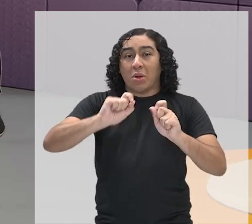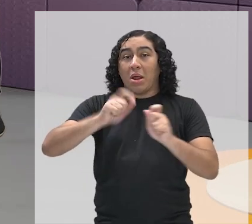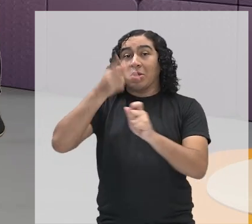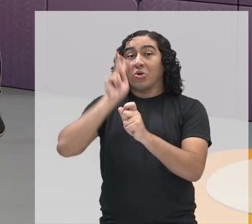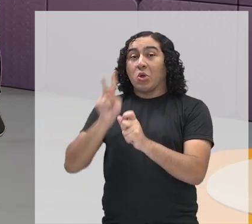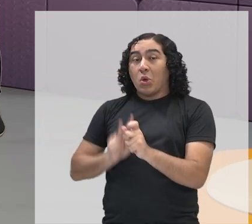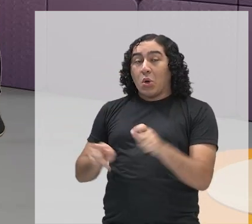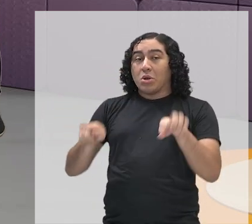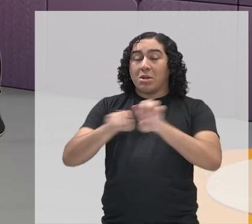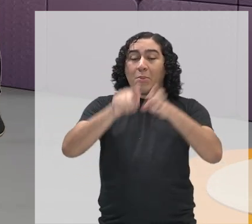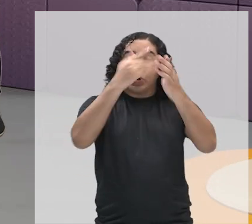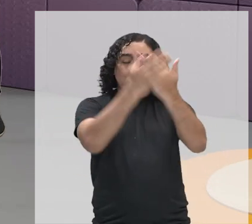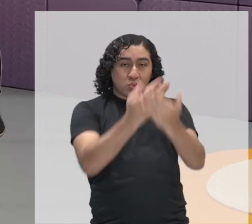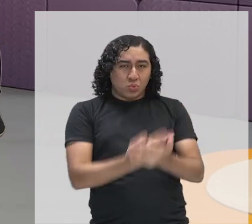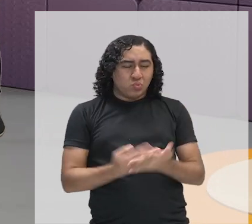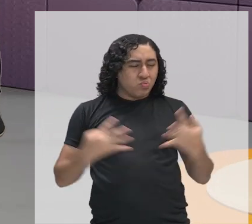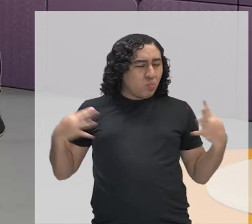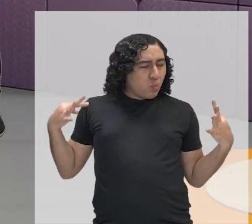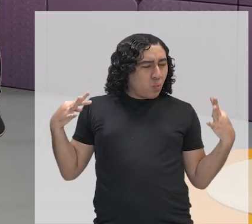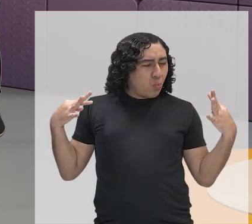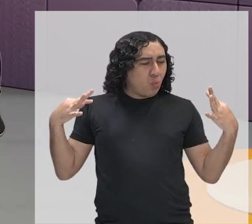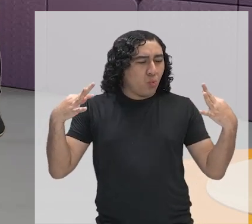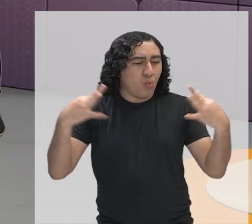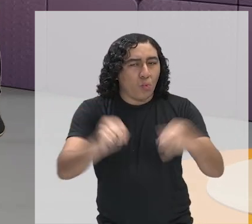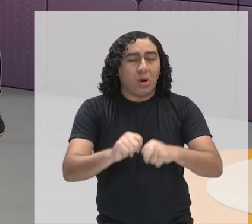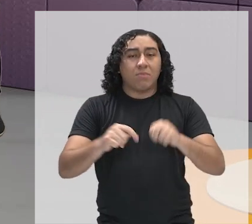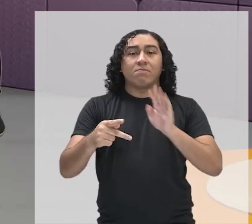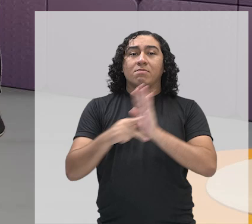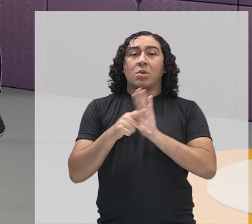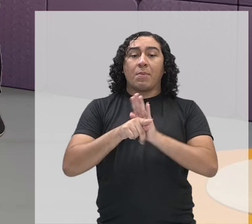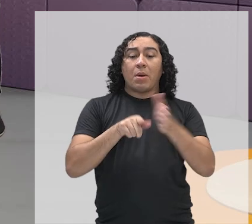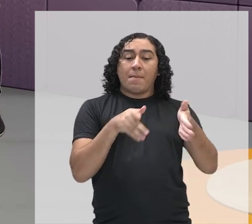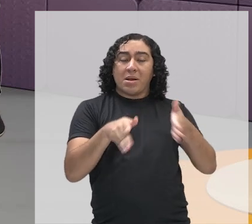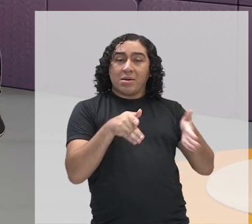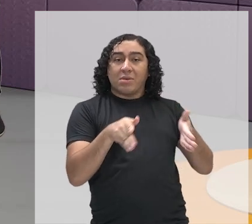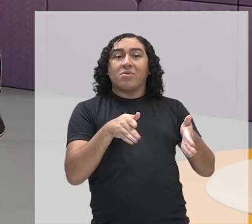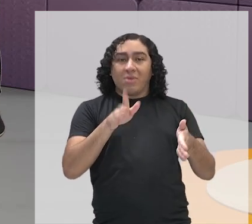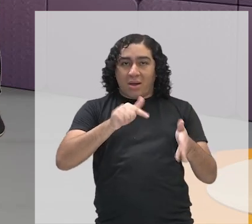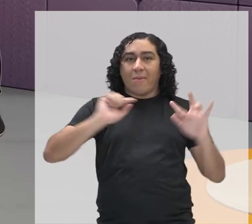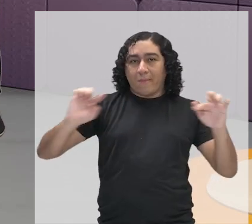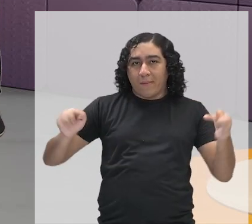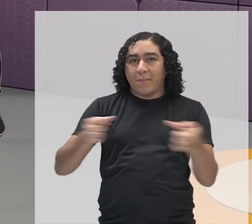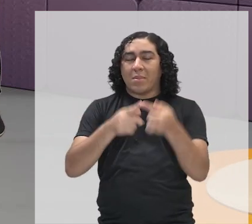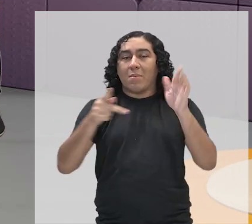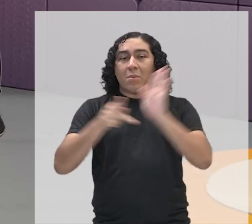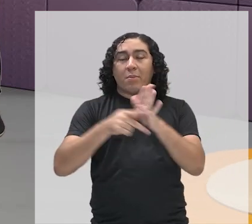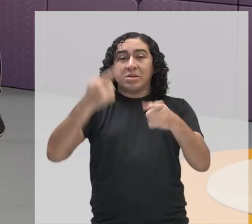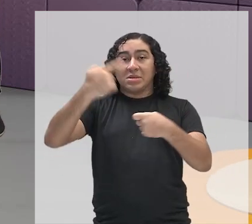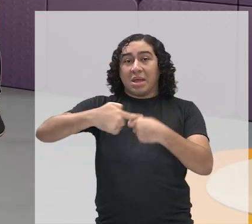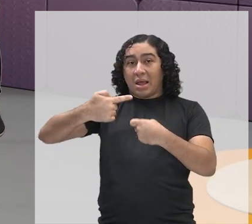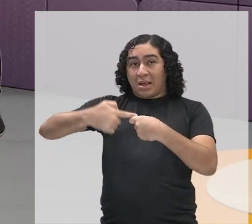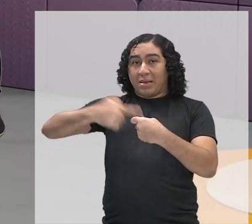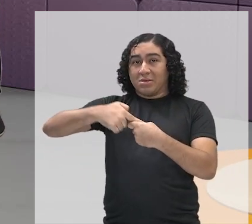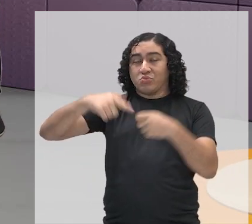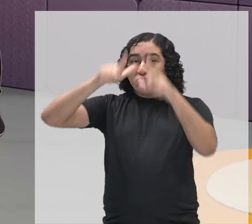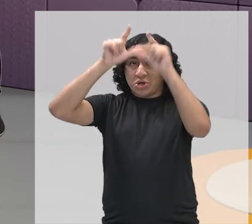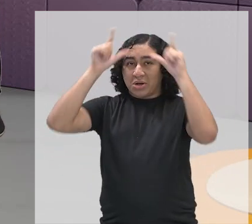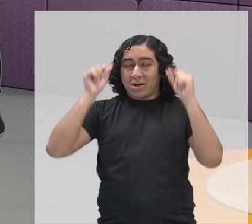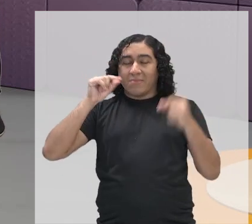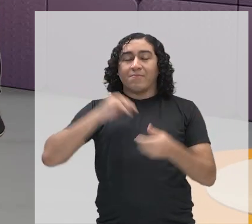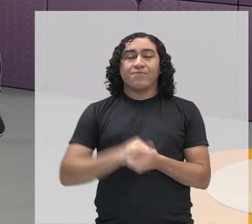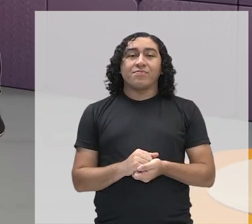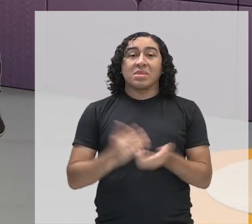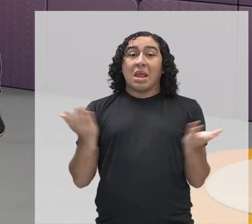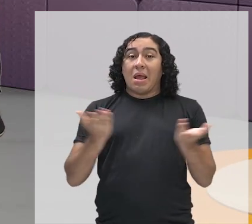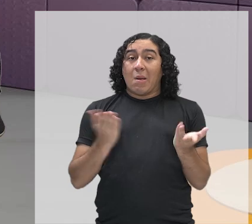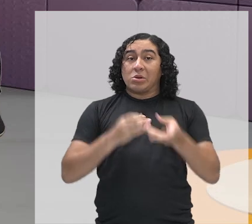polis, tudo aquilo, então, né, que representava nesse período aí as cidades-estados gregas. Então, vamos falar um pouco agora